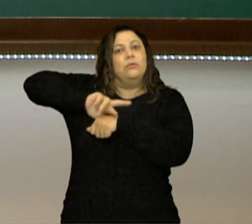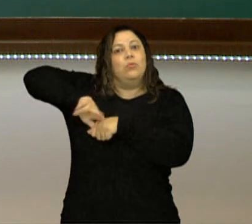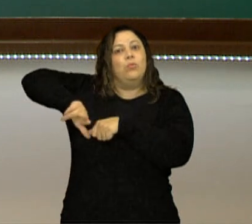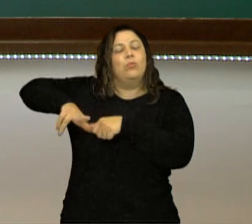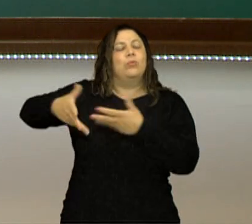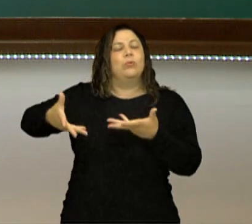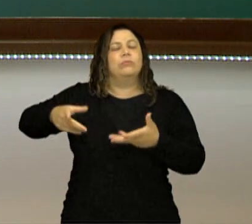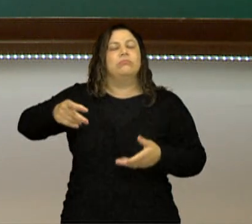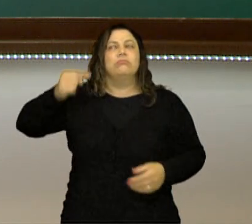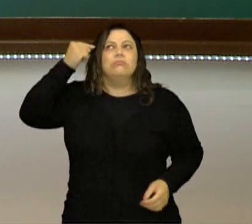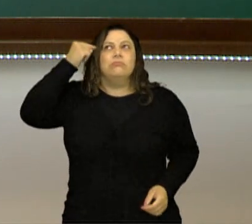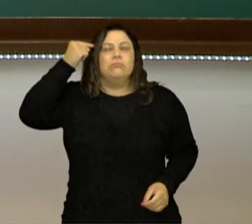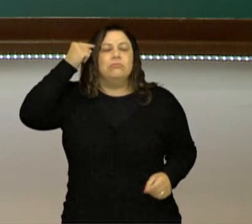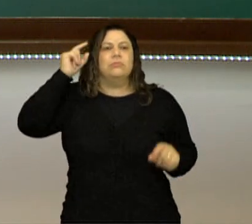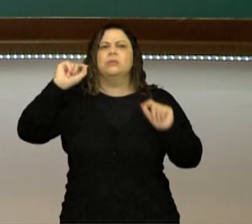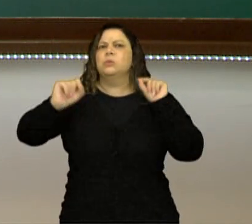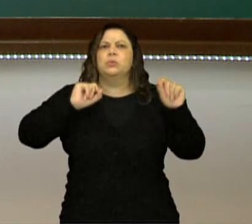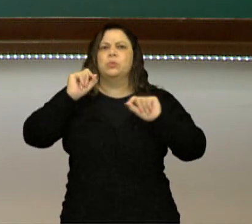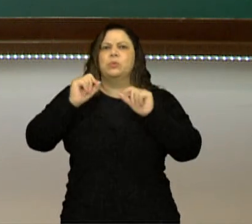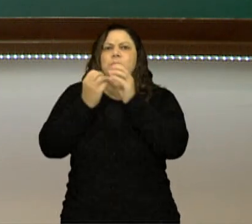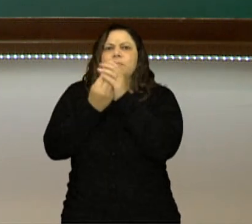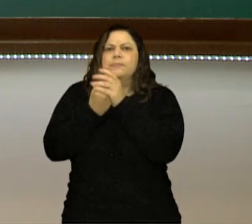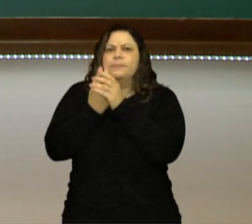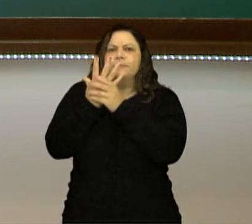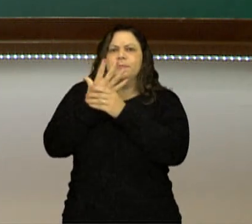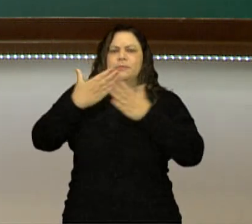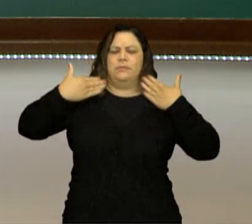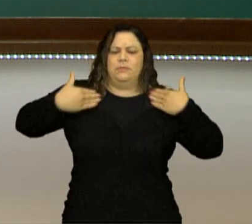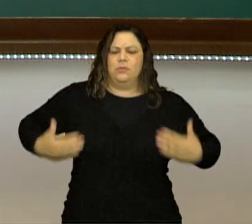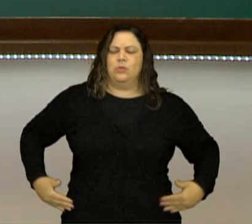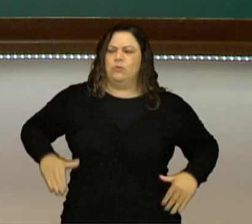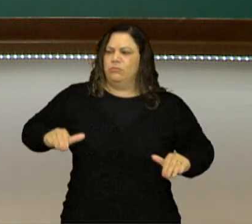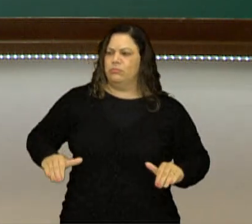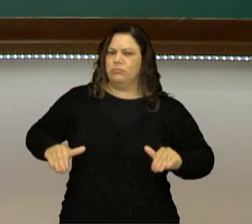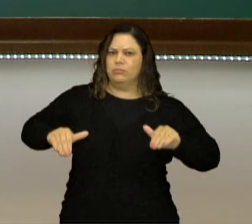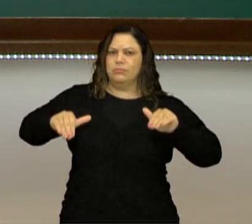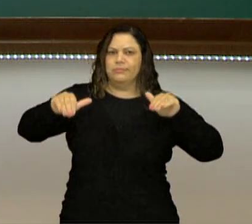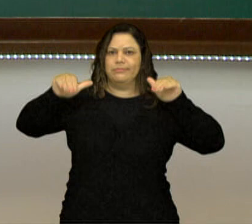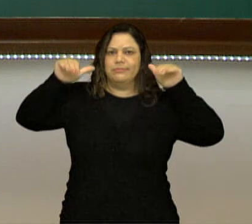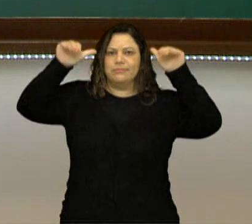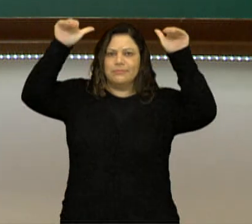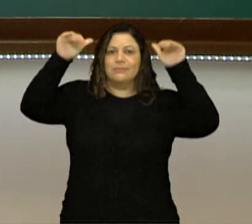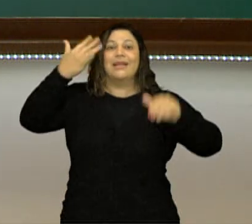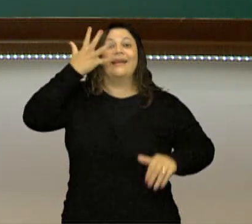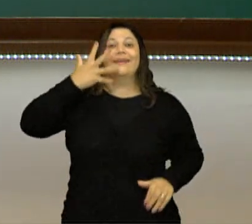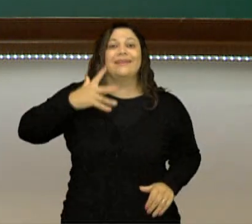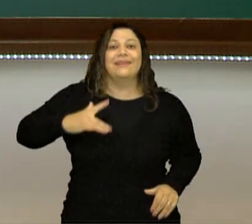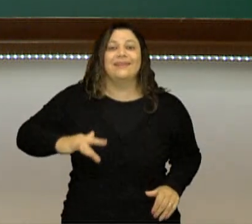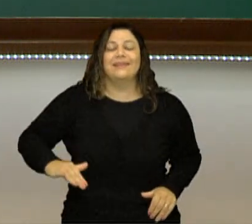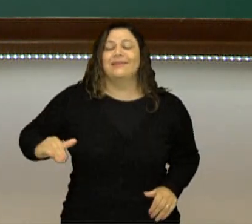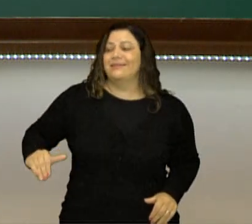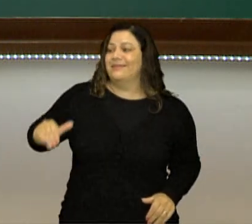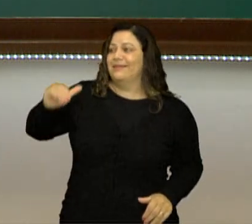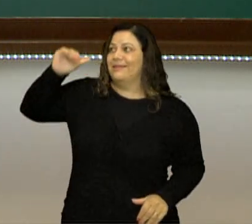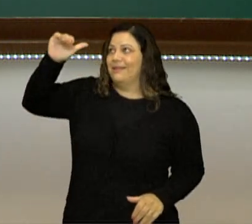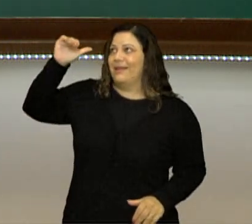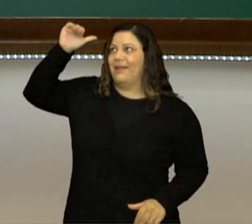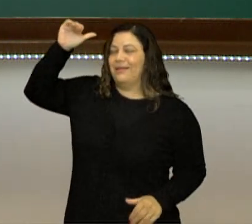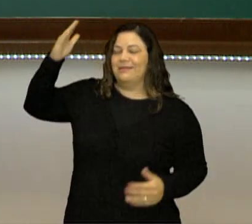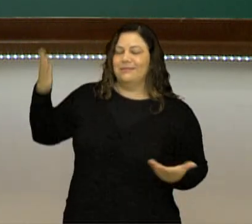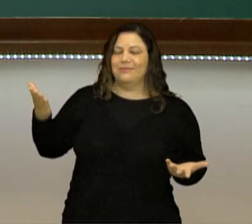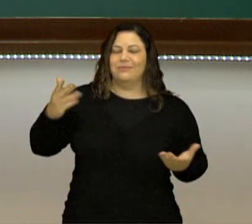para você pensar, como acontece o crescimento do nosso corpo? Como a gente passa lá de criancinha até um adulto, né? E